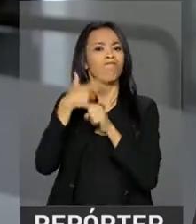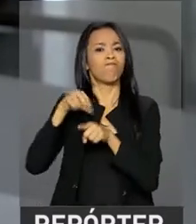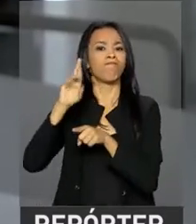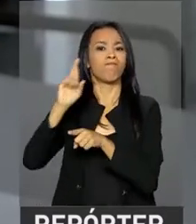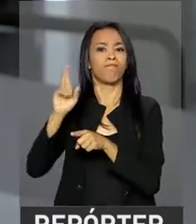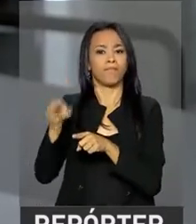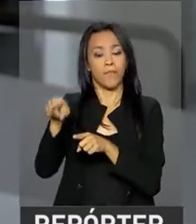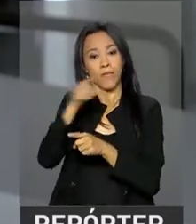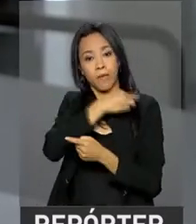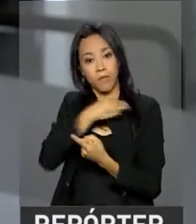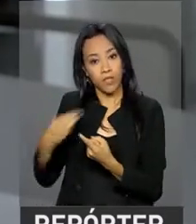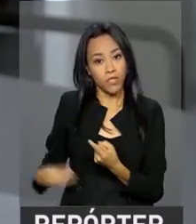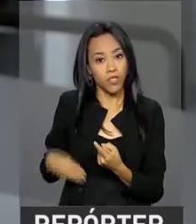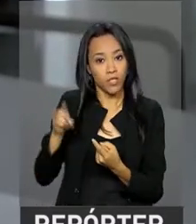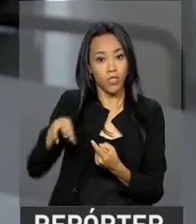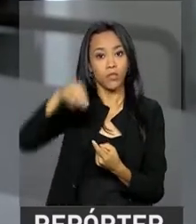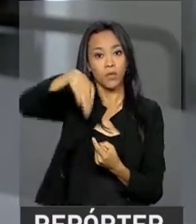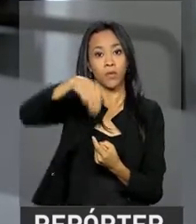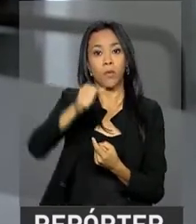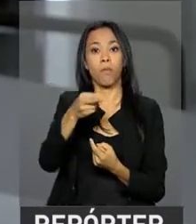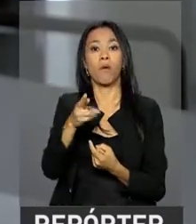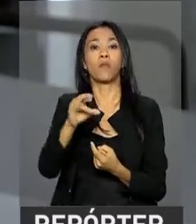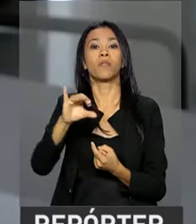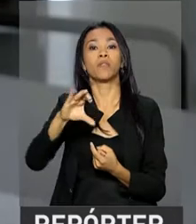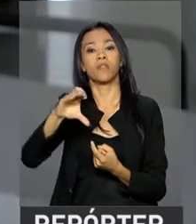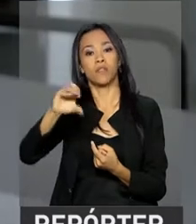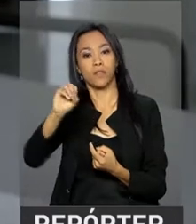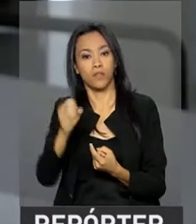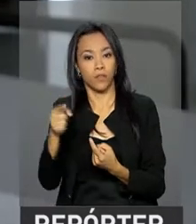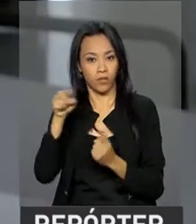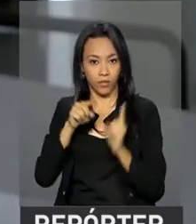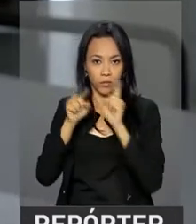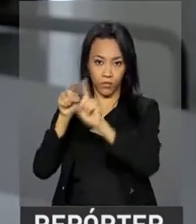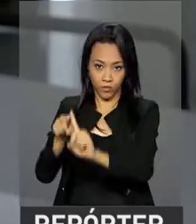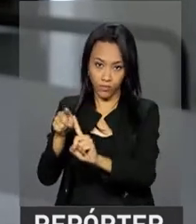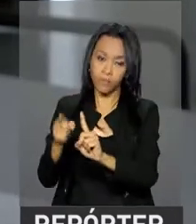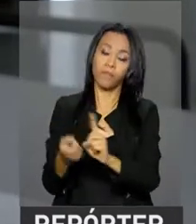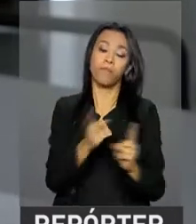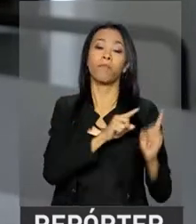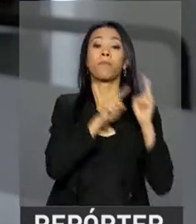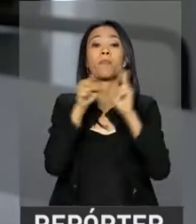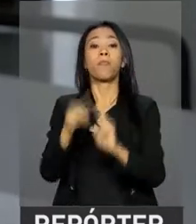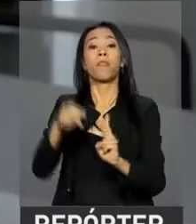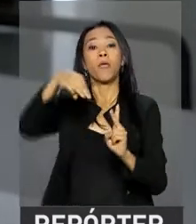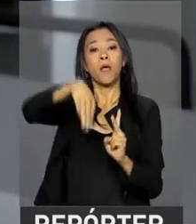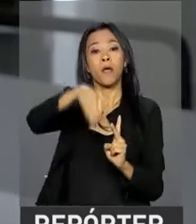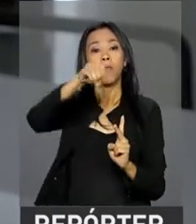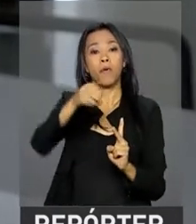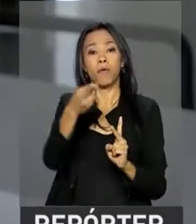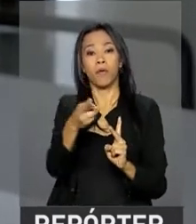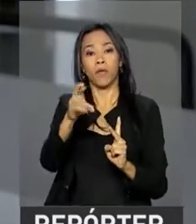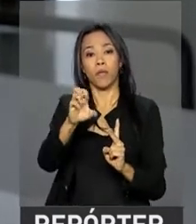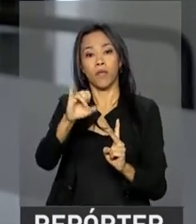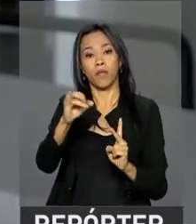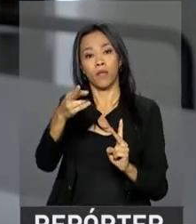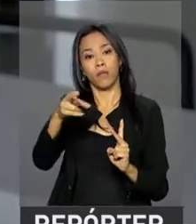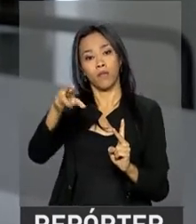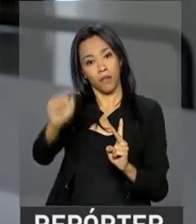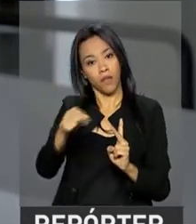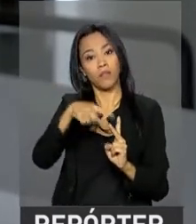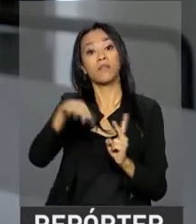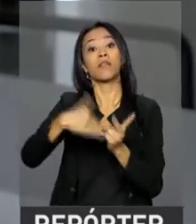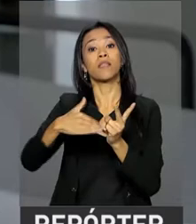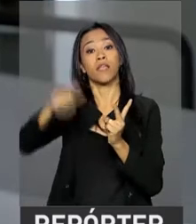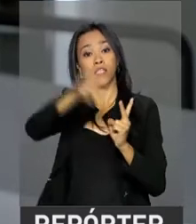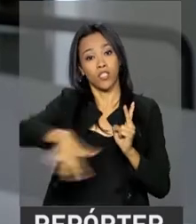maurício quintella dos transportes postos de aviação civil moreira franco da secretaria geral da presidência